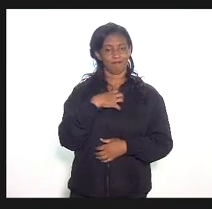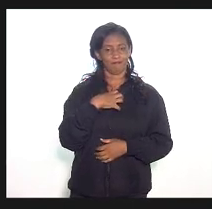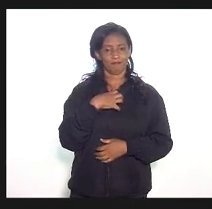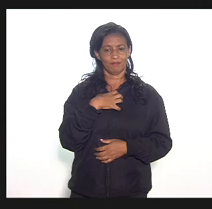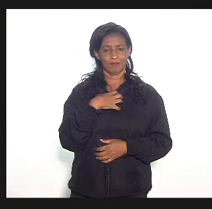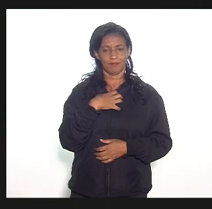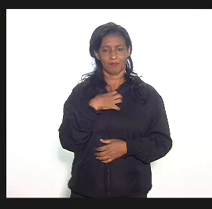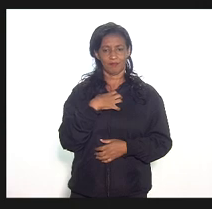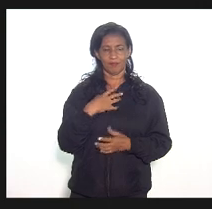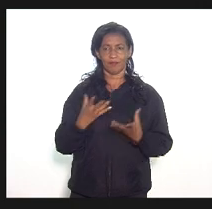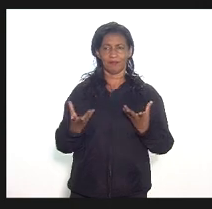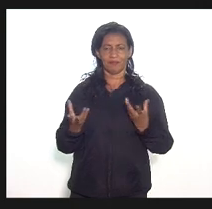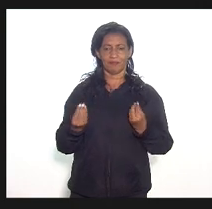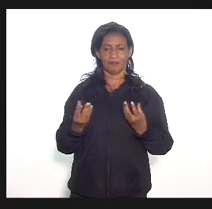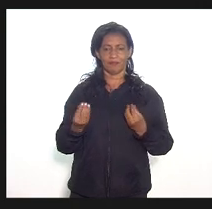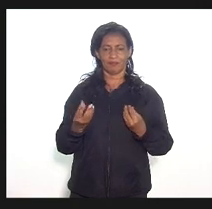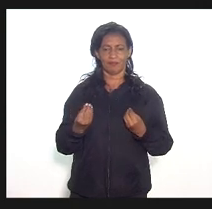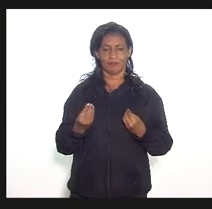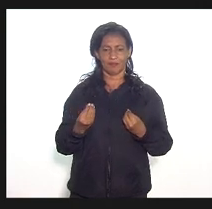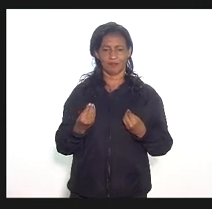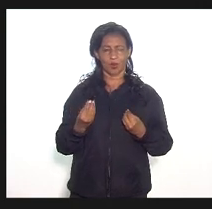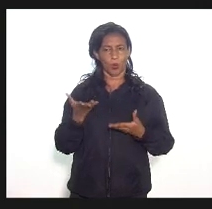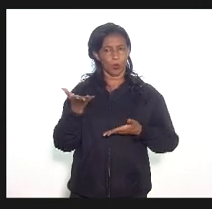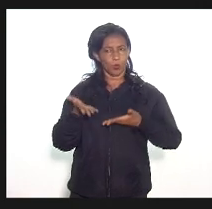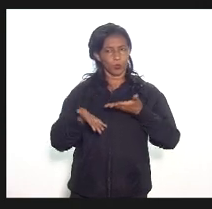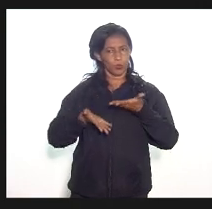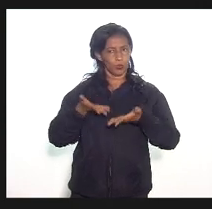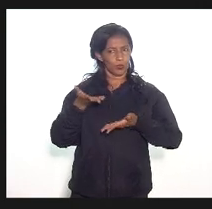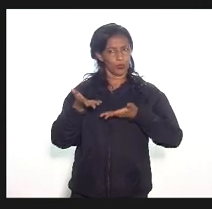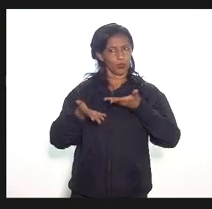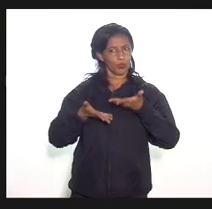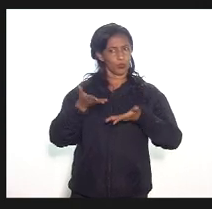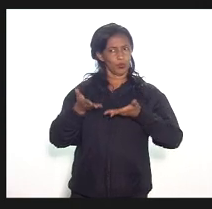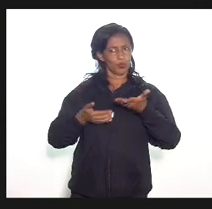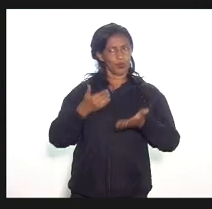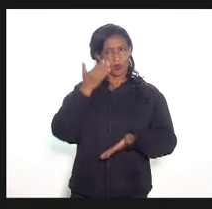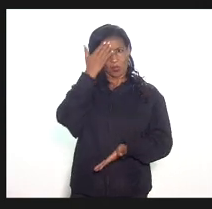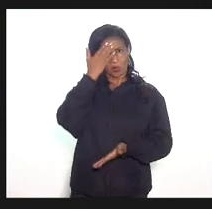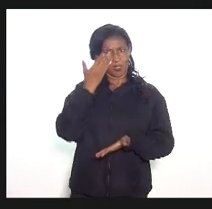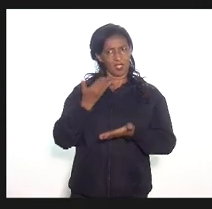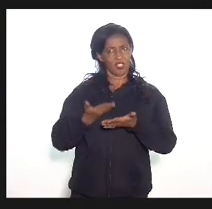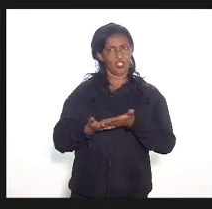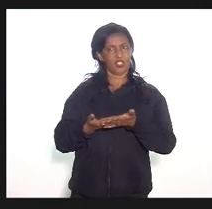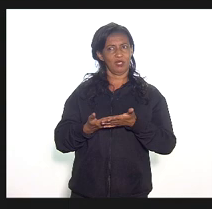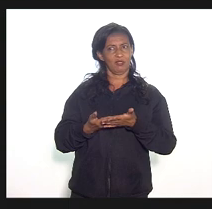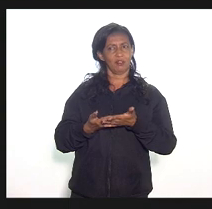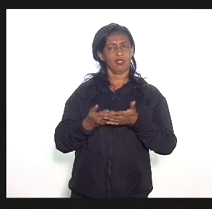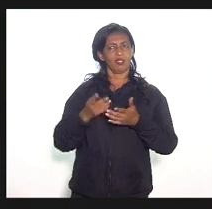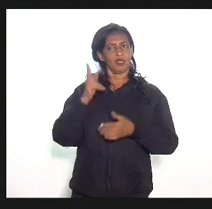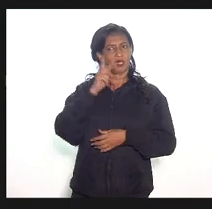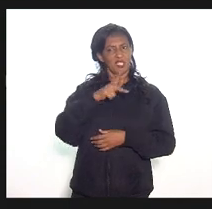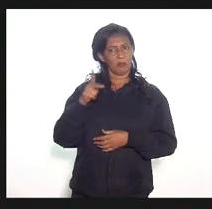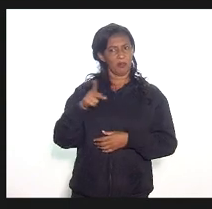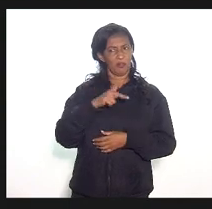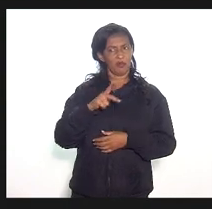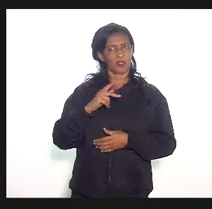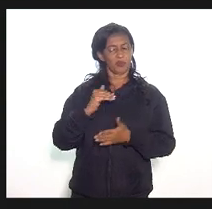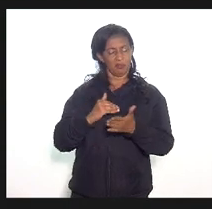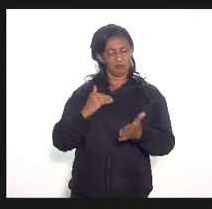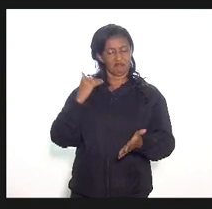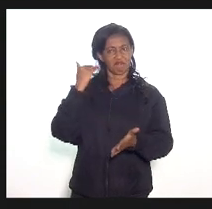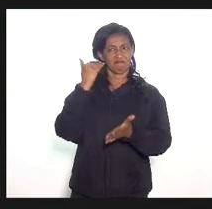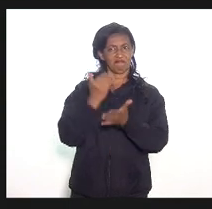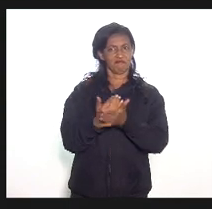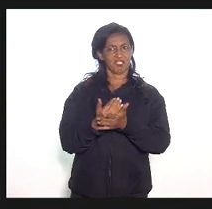bastante eu fico bastante cuidadoso porque eu acredito que vai ser usado por professores maldosos que extrapolam